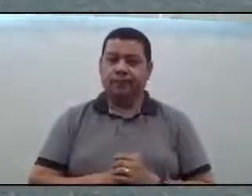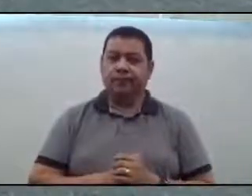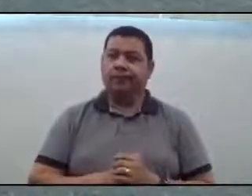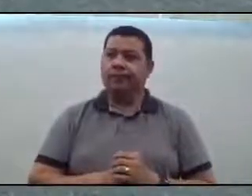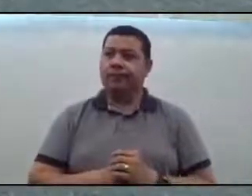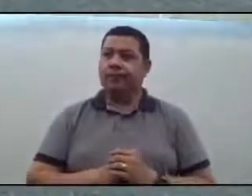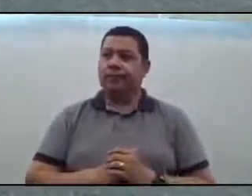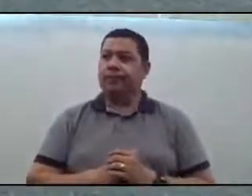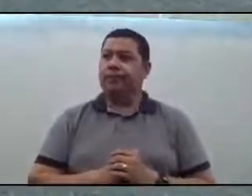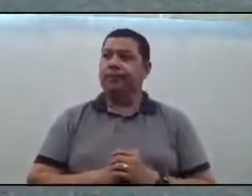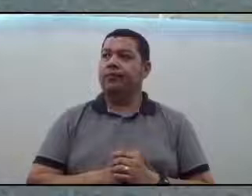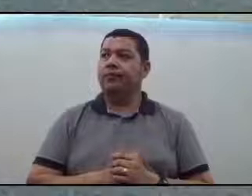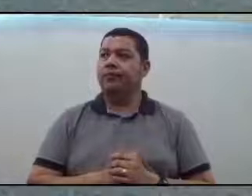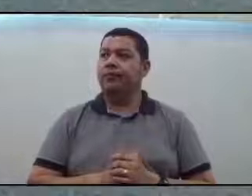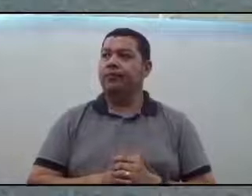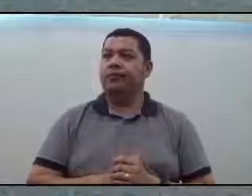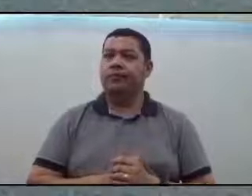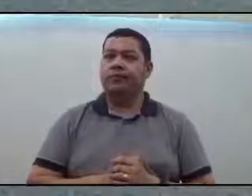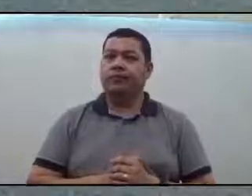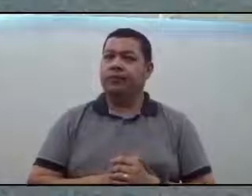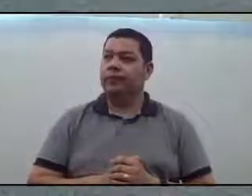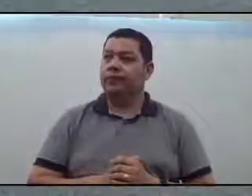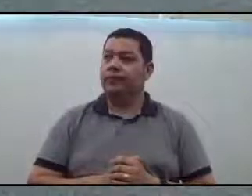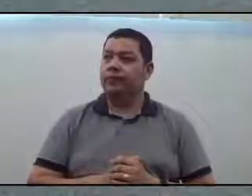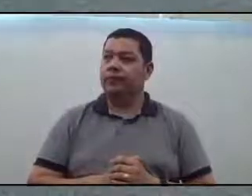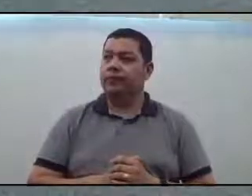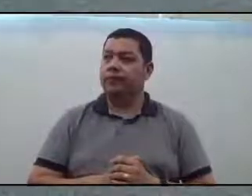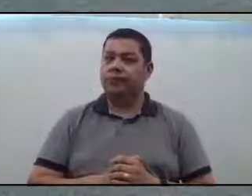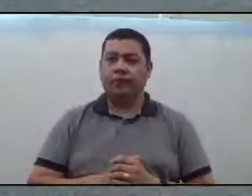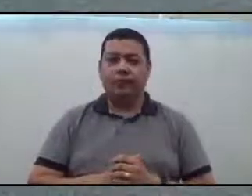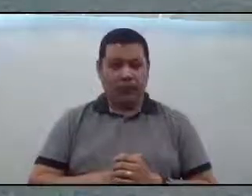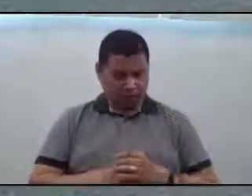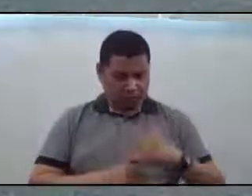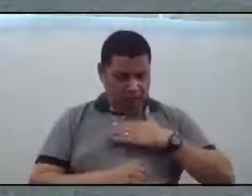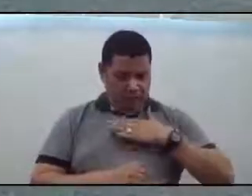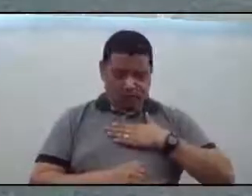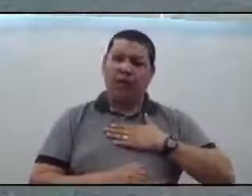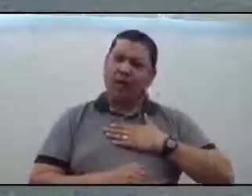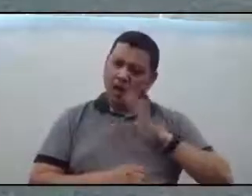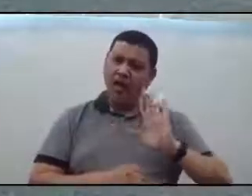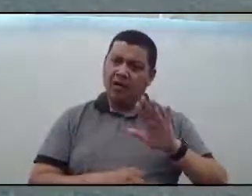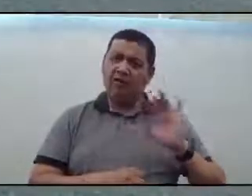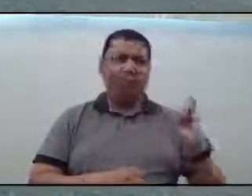foi algo de realmente de grande importância.